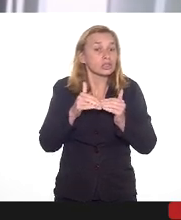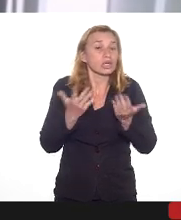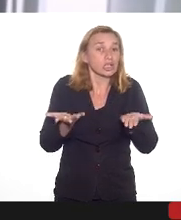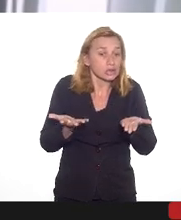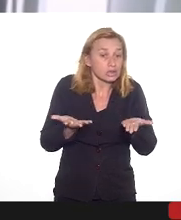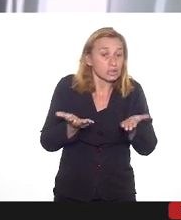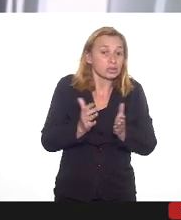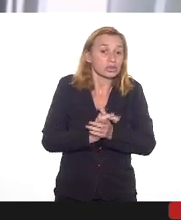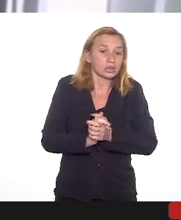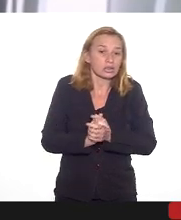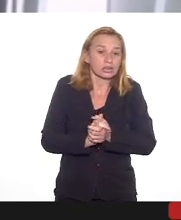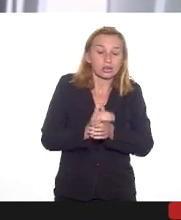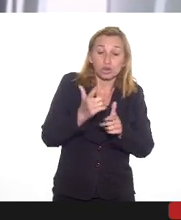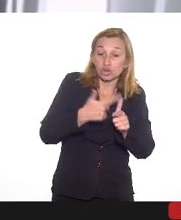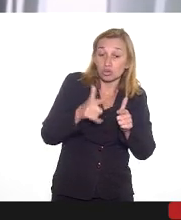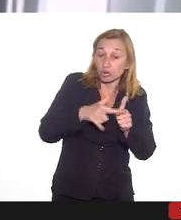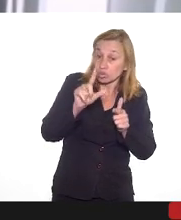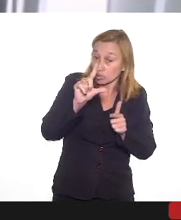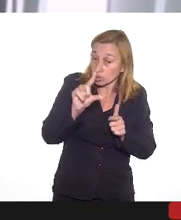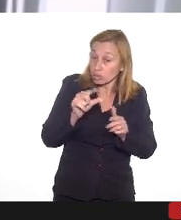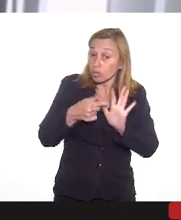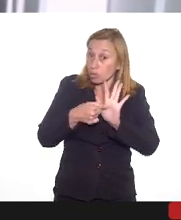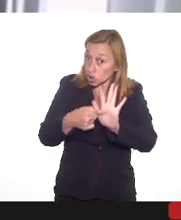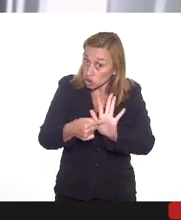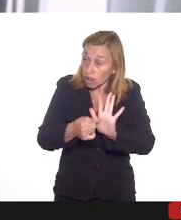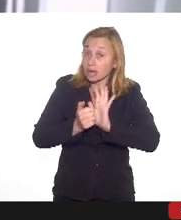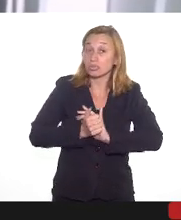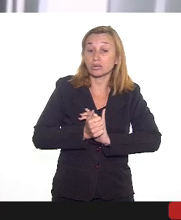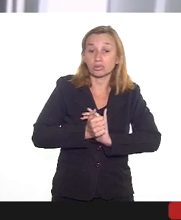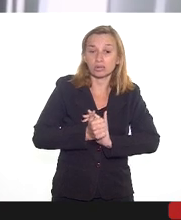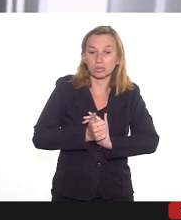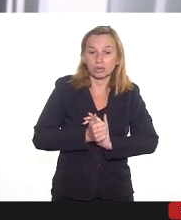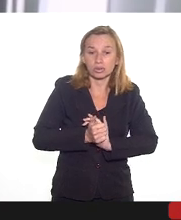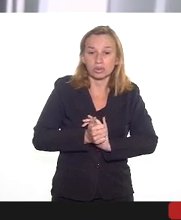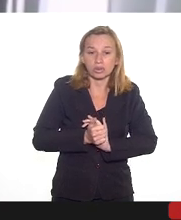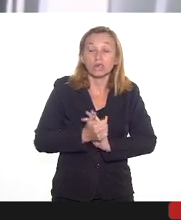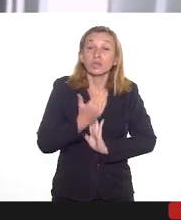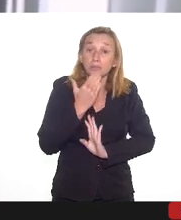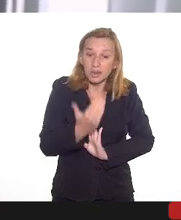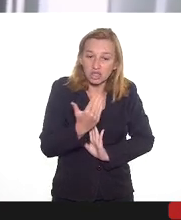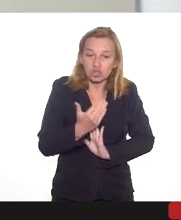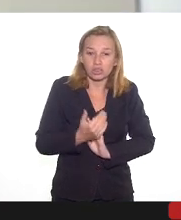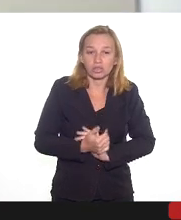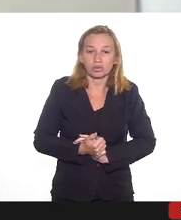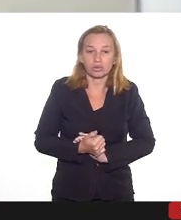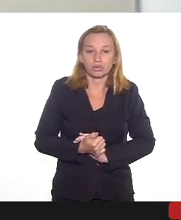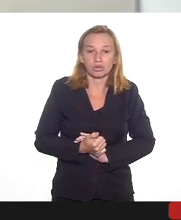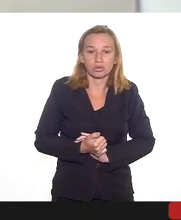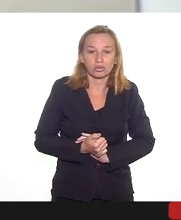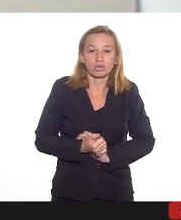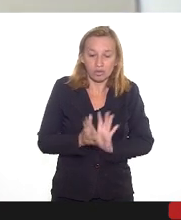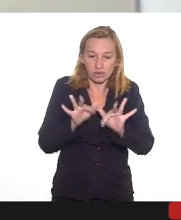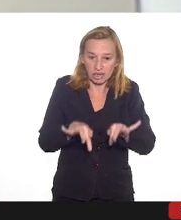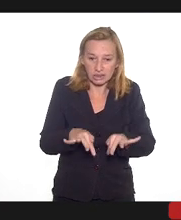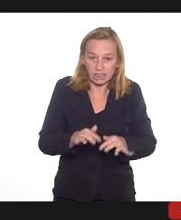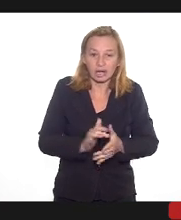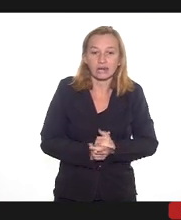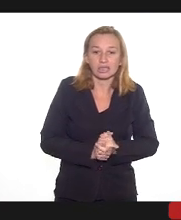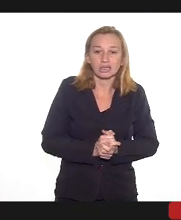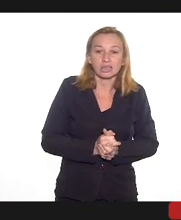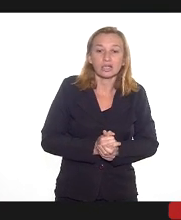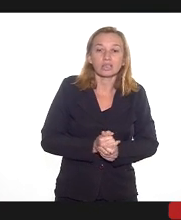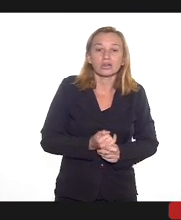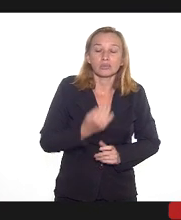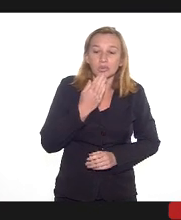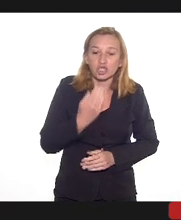evolução longitudinal do problema muito bem demonstrado. Então, queria fazer pedir... Um minuto. Vou concluir, até antes disso. E